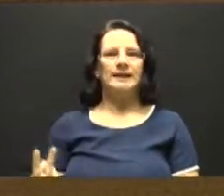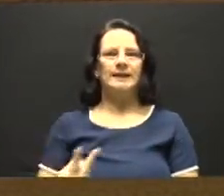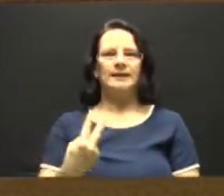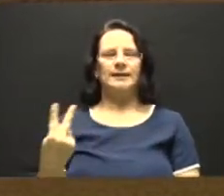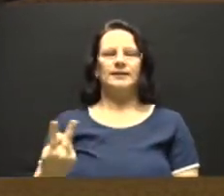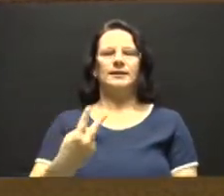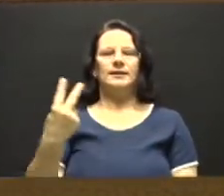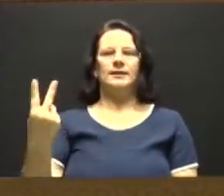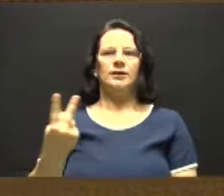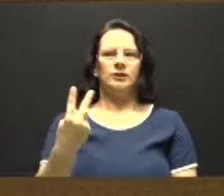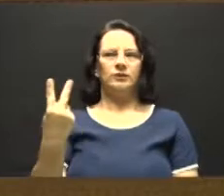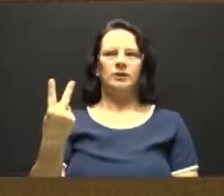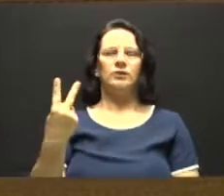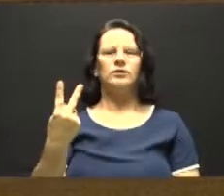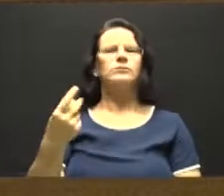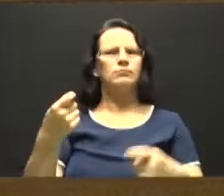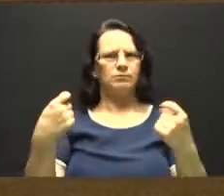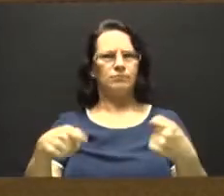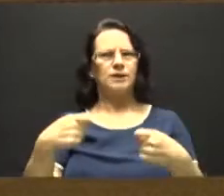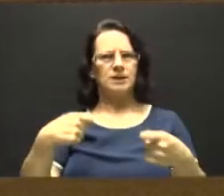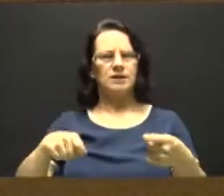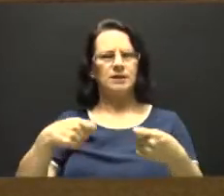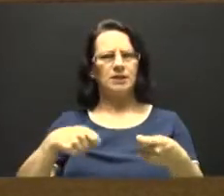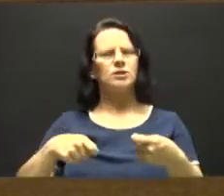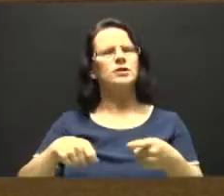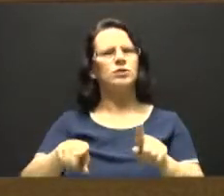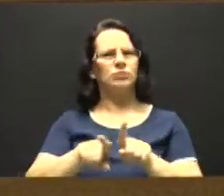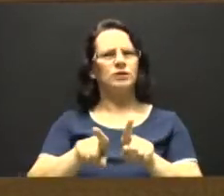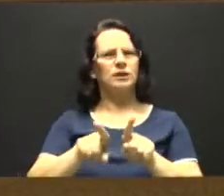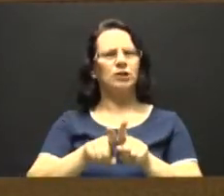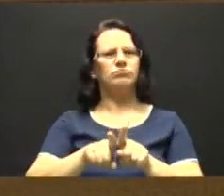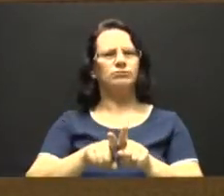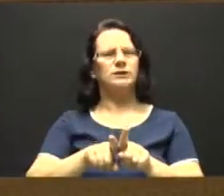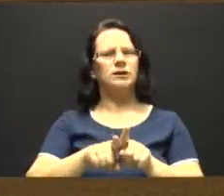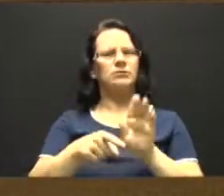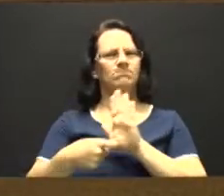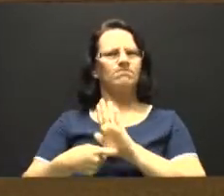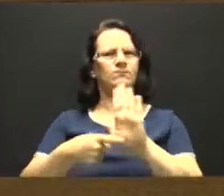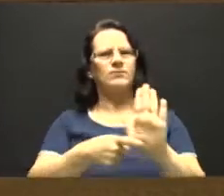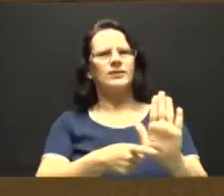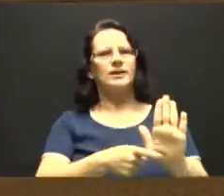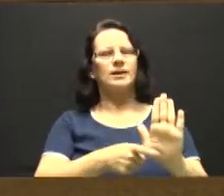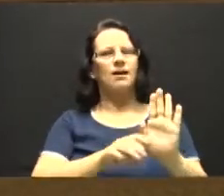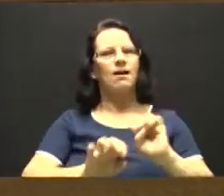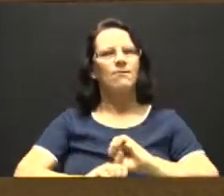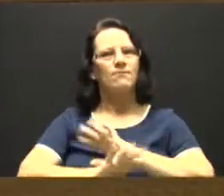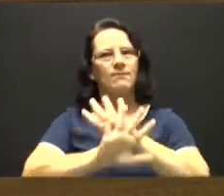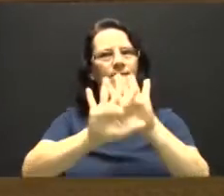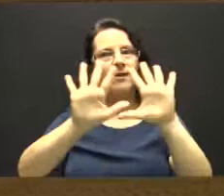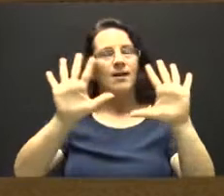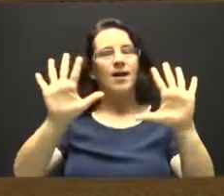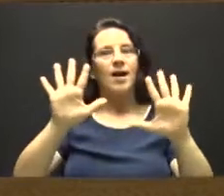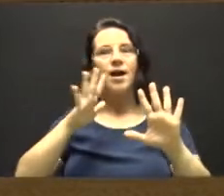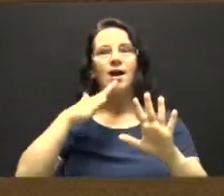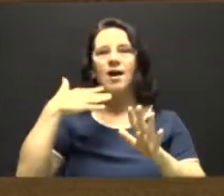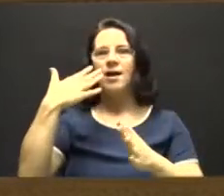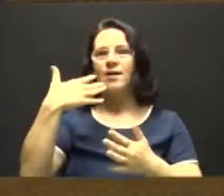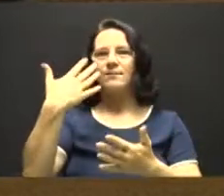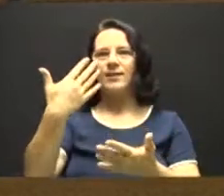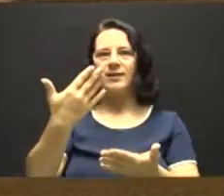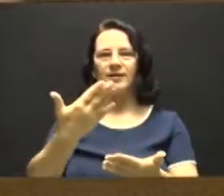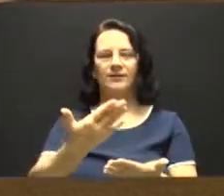valorizá la é preciso transcendência é preciso contemplação a